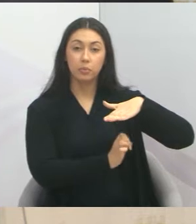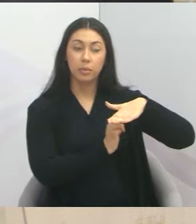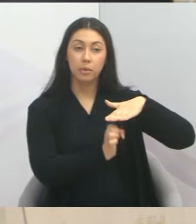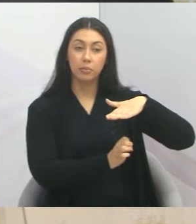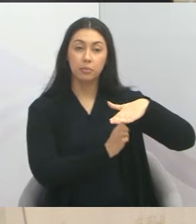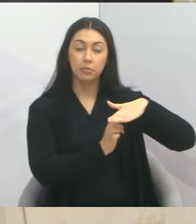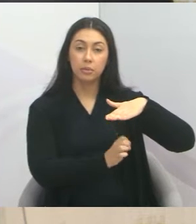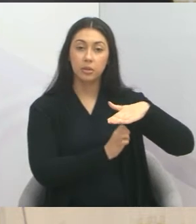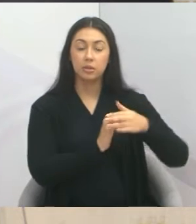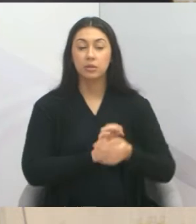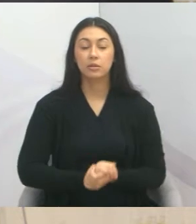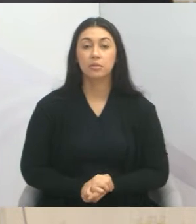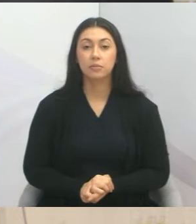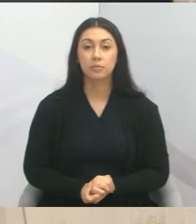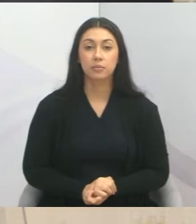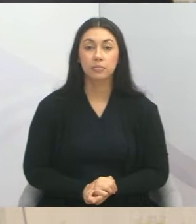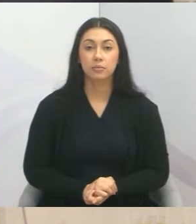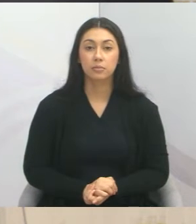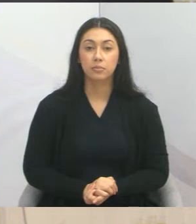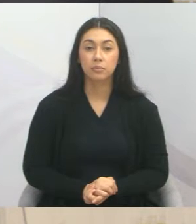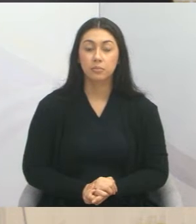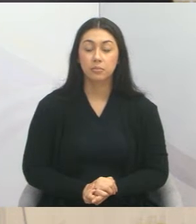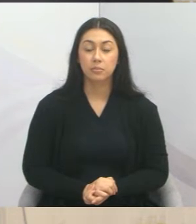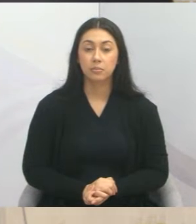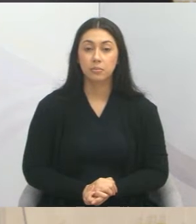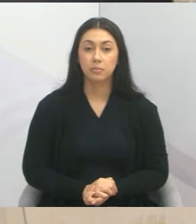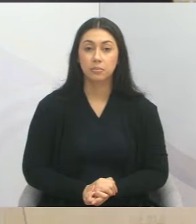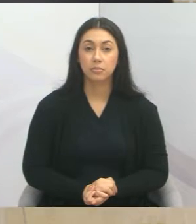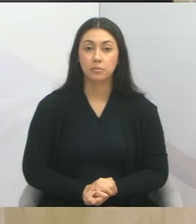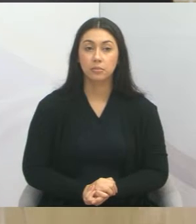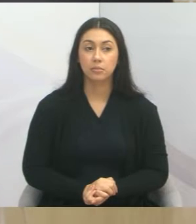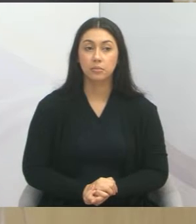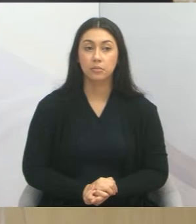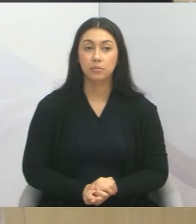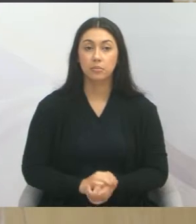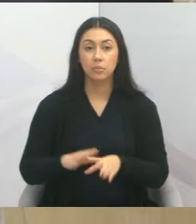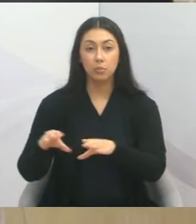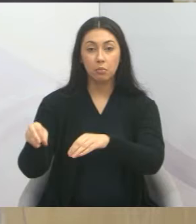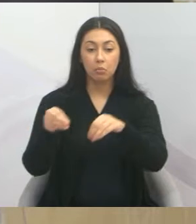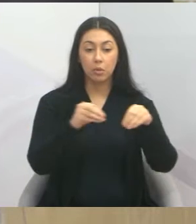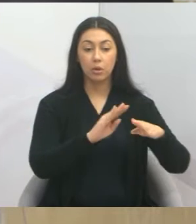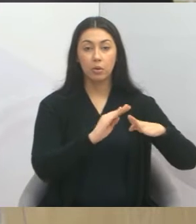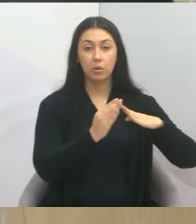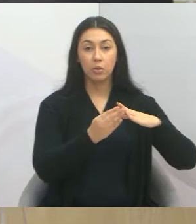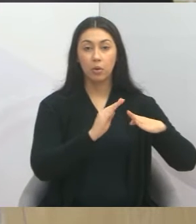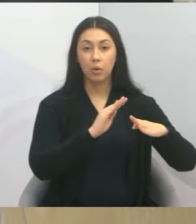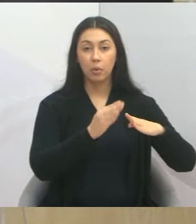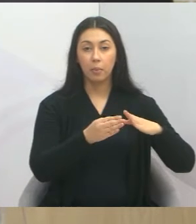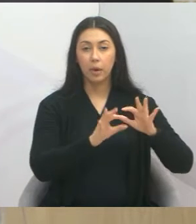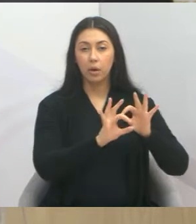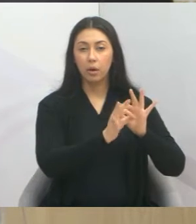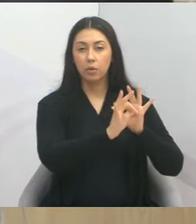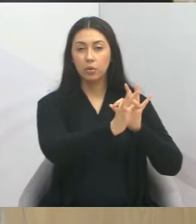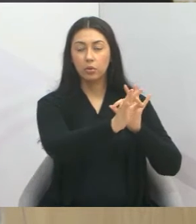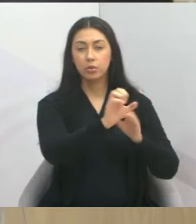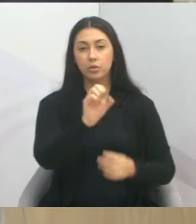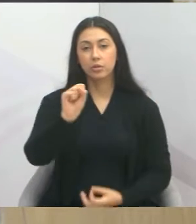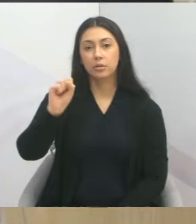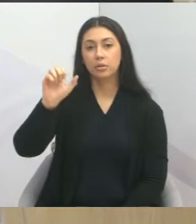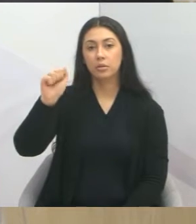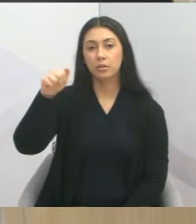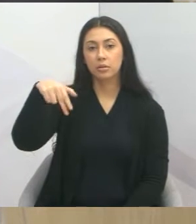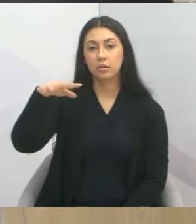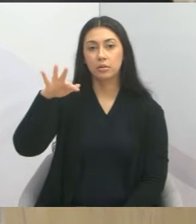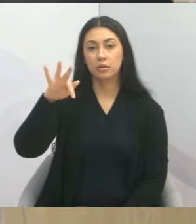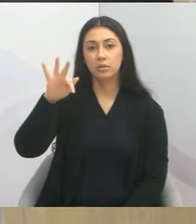planejamento migration Company jamique que se instalaram no bairro Rural de Santana